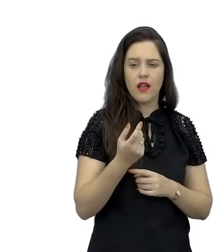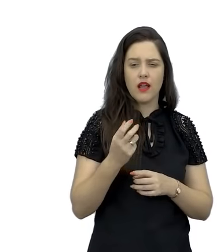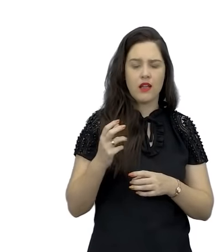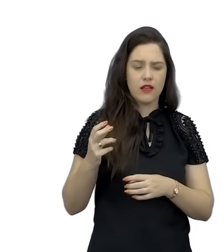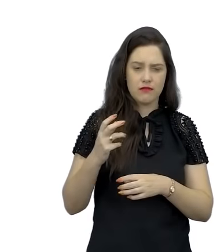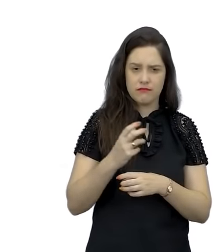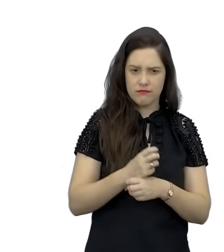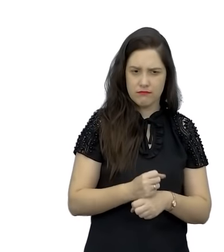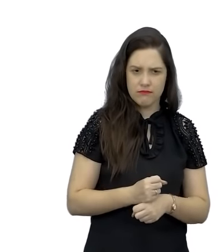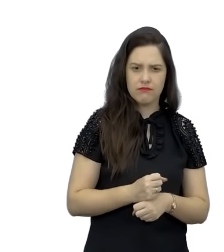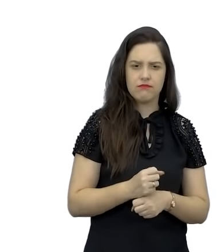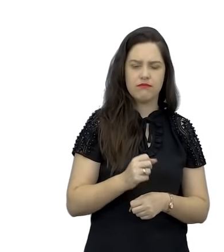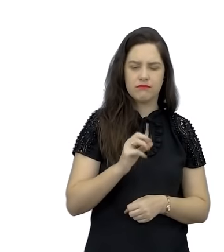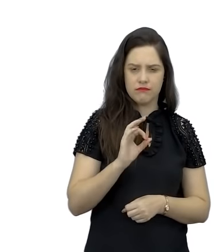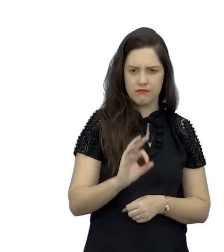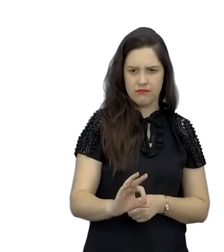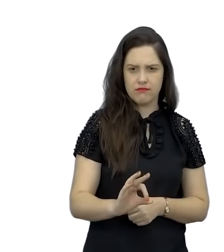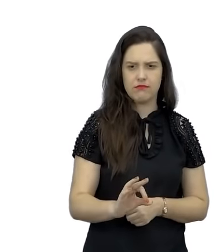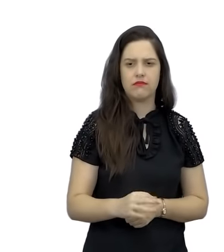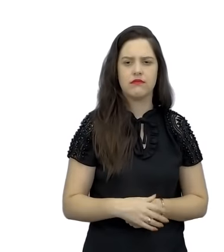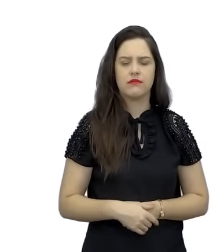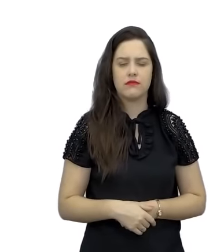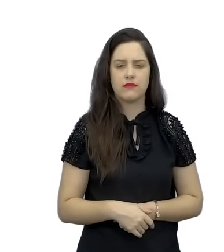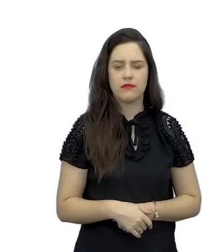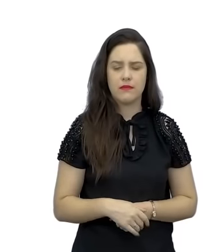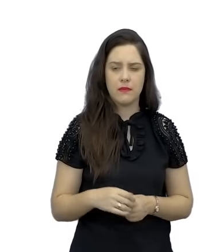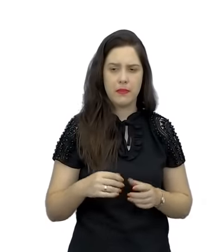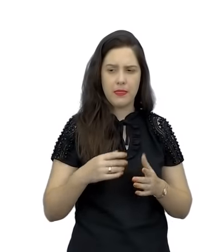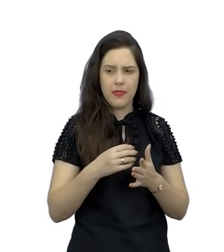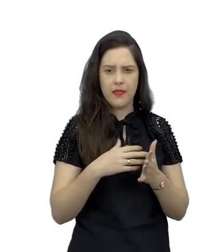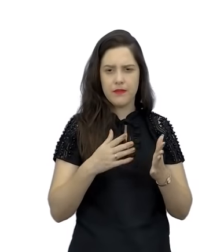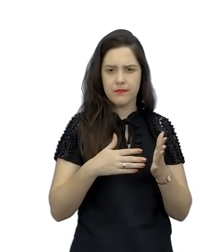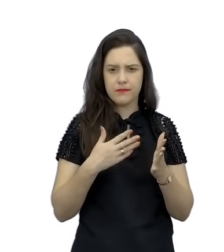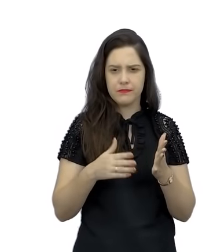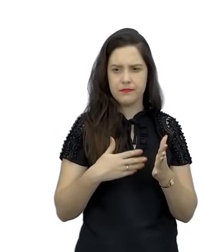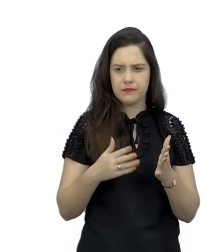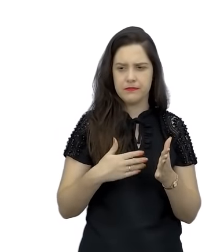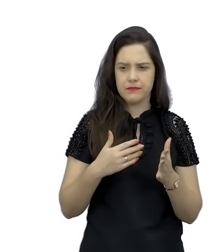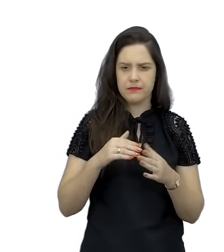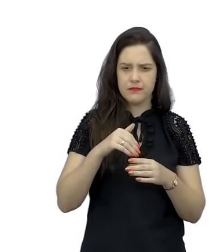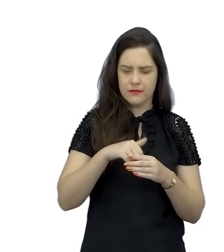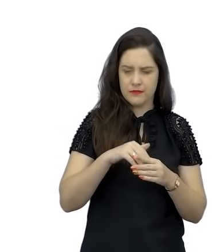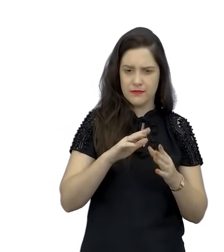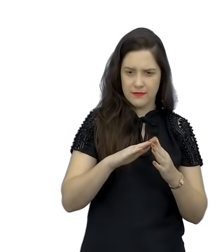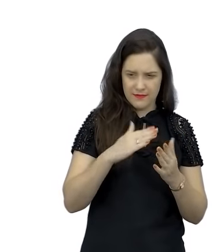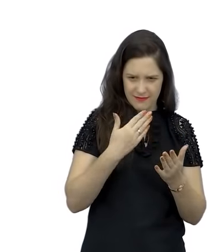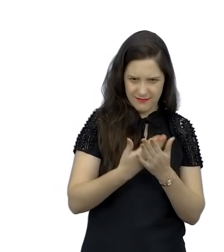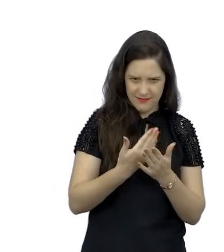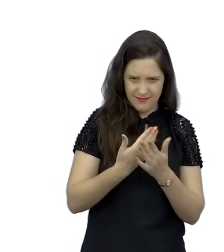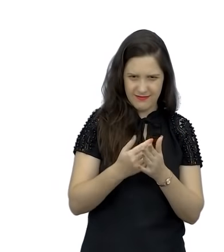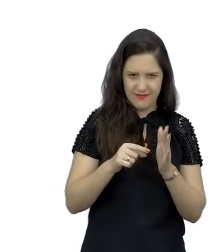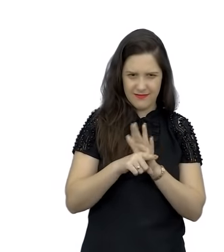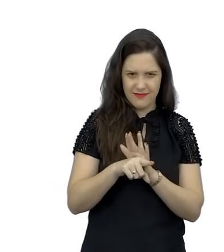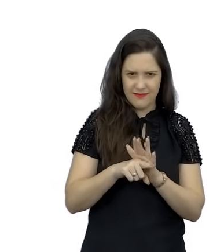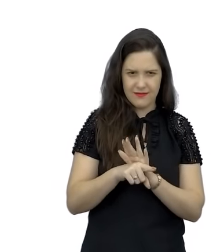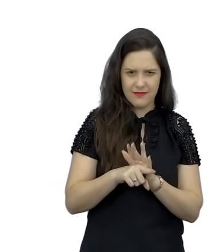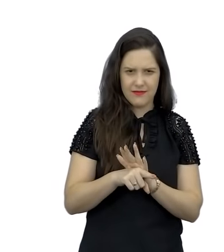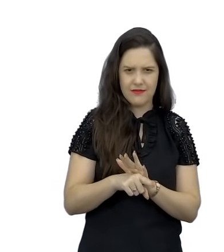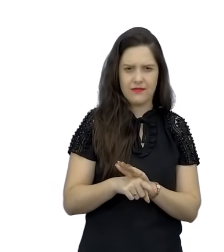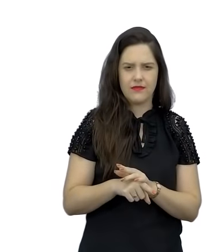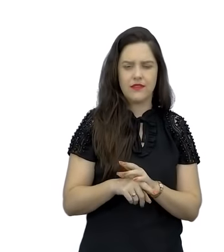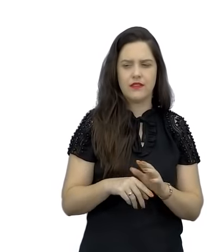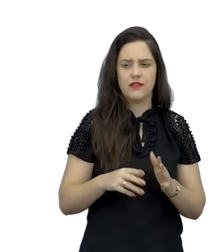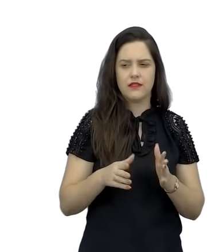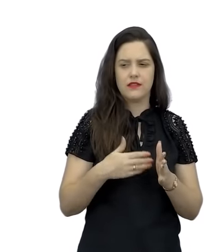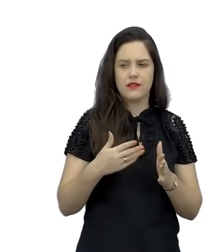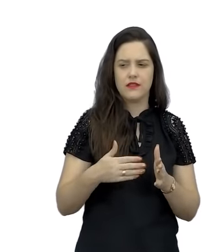acho muito bacana, vocês devem ter na biblioteca aí das vossas escolas, né? Eu trago aqui esse livro que eu sempre utilizei,